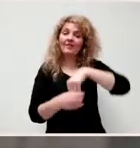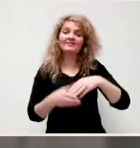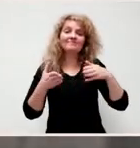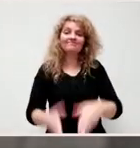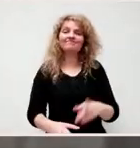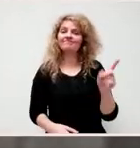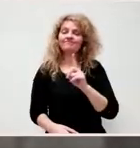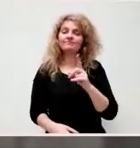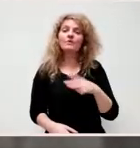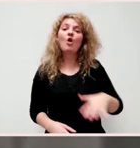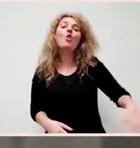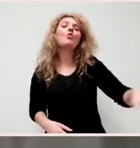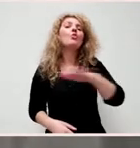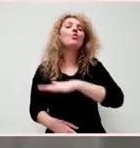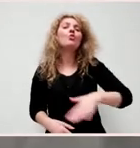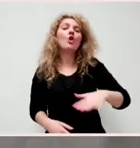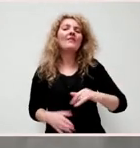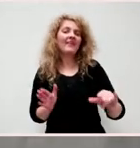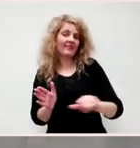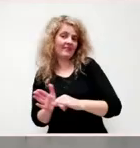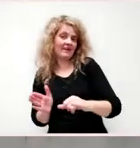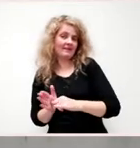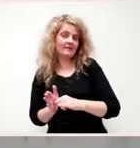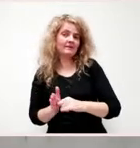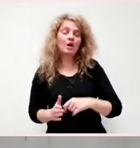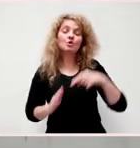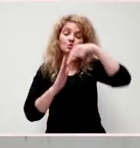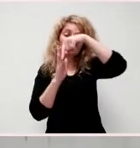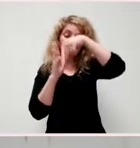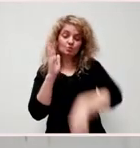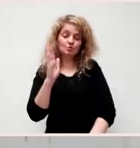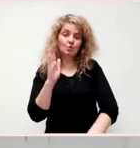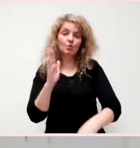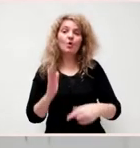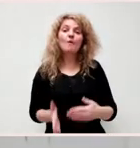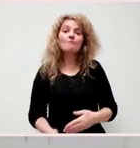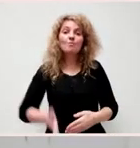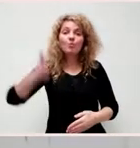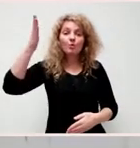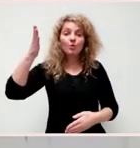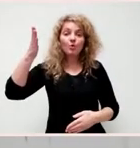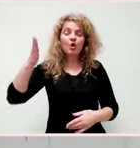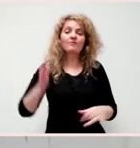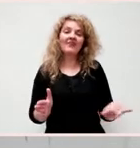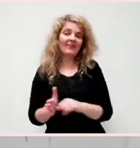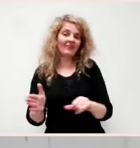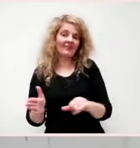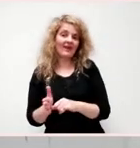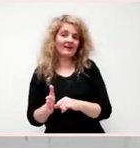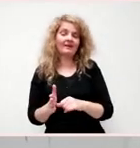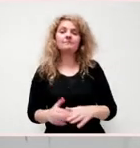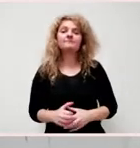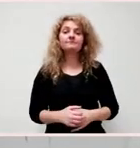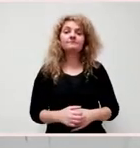enterrado dentro, senón que tivo que facelo o seu carón, no muro sur da igrexa. O que